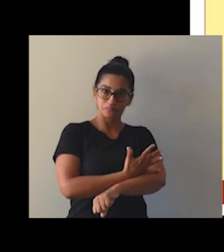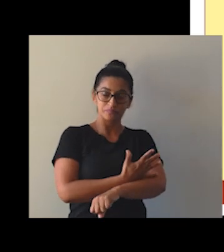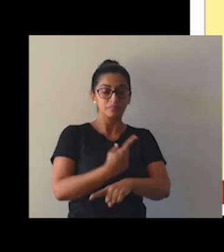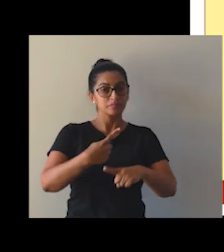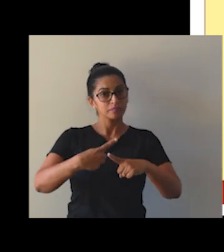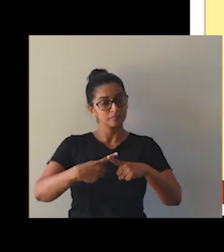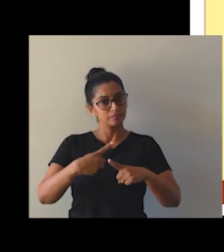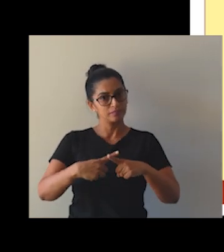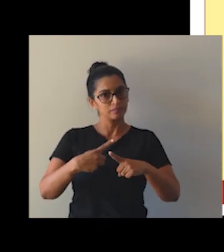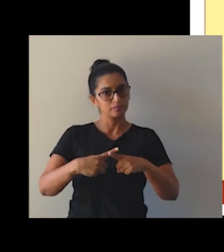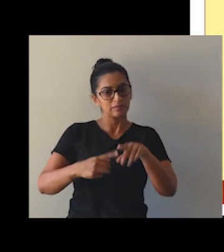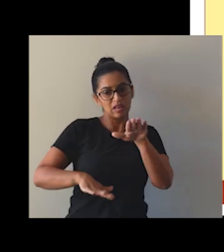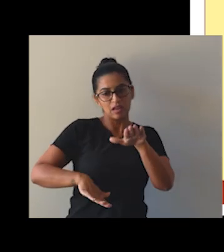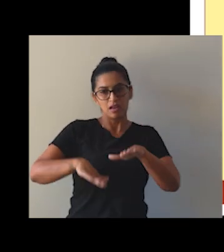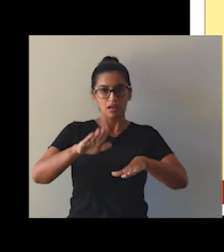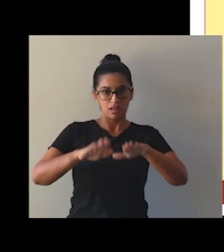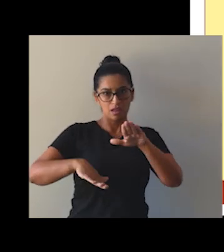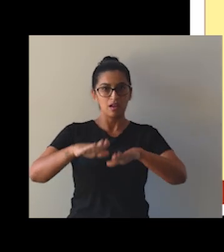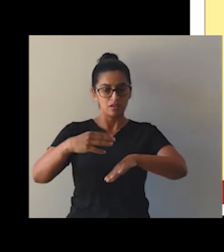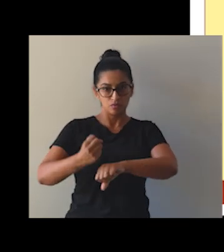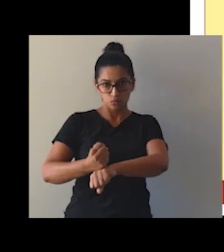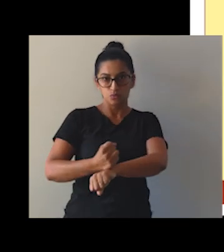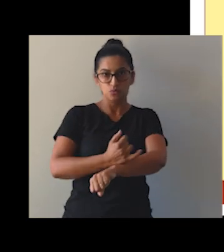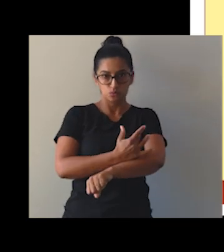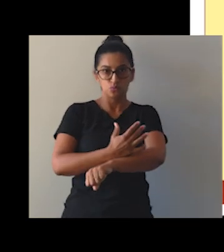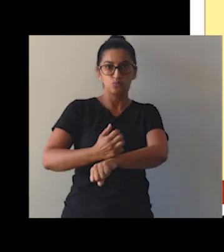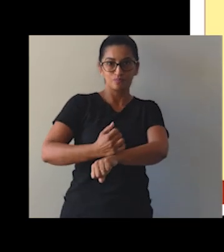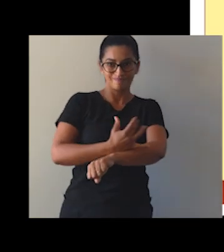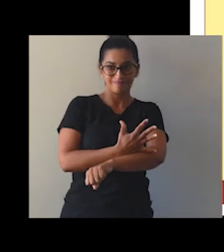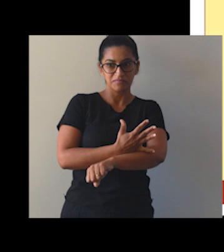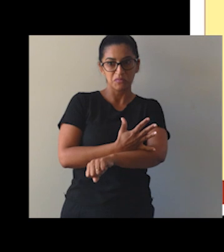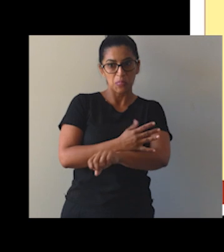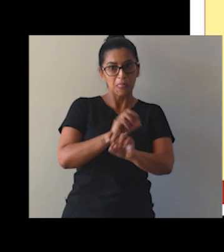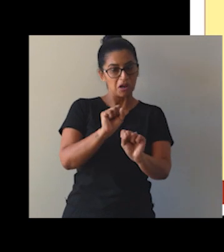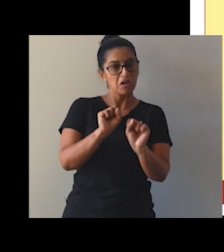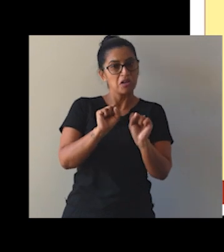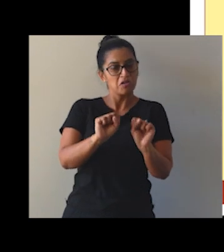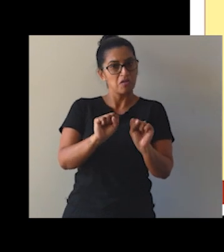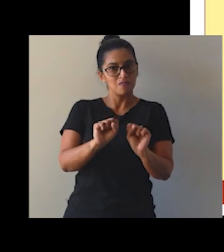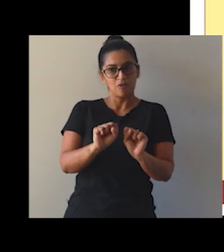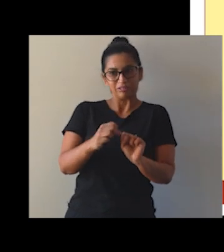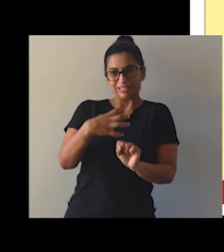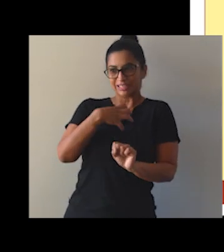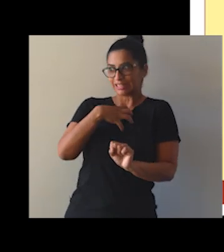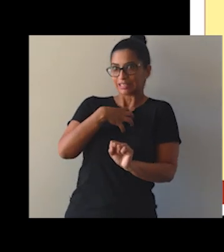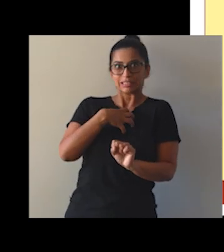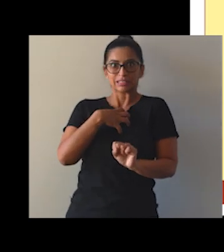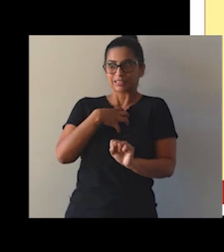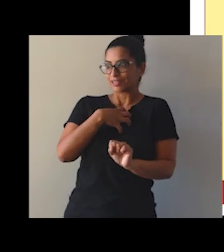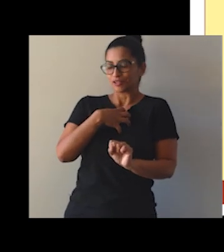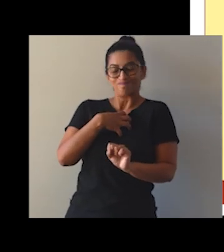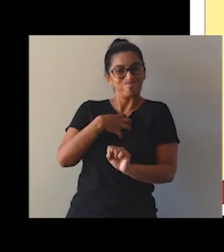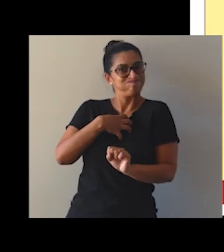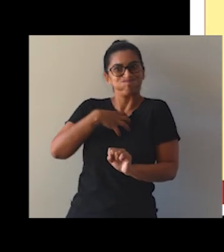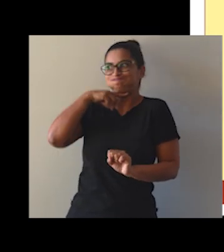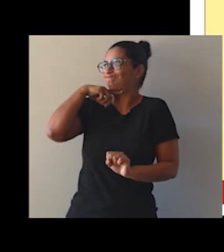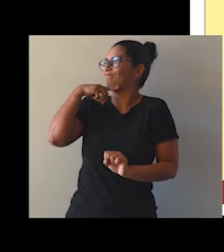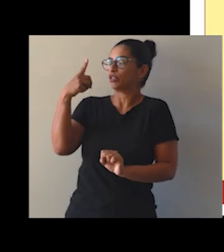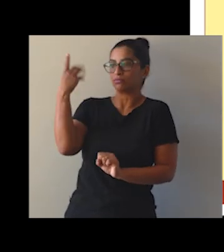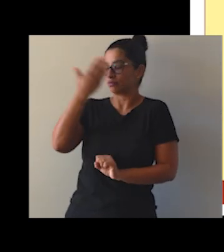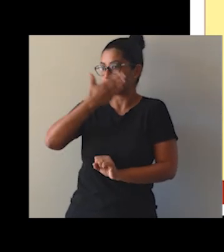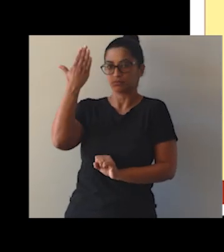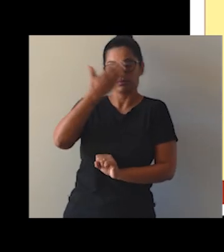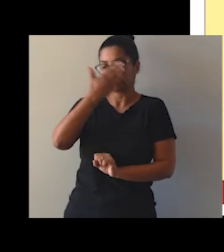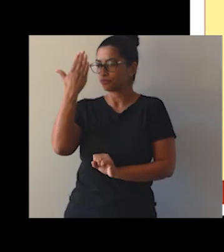dependendo do seu estado emocional daquele momento, ela pode visualizar menos ainda do que ela visualiza normalmente. Então,